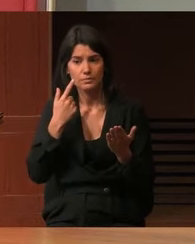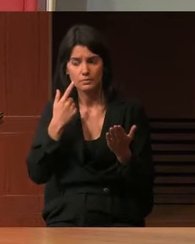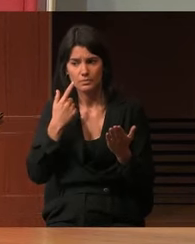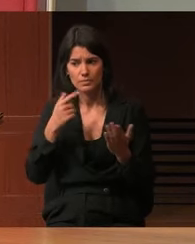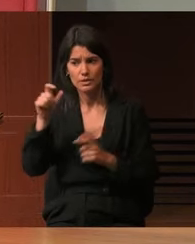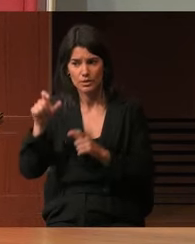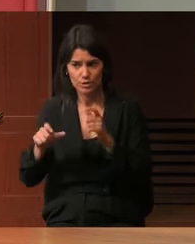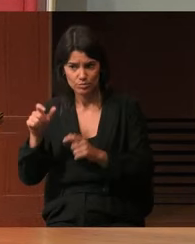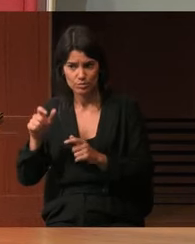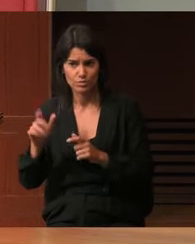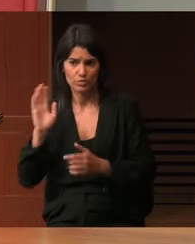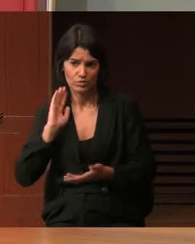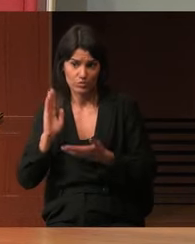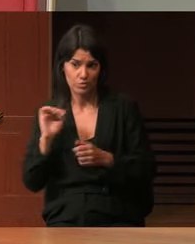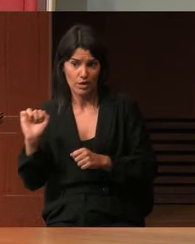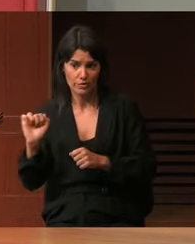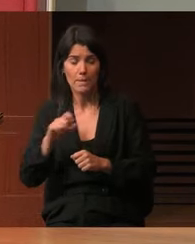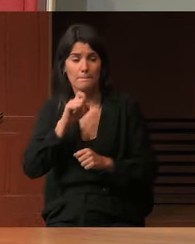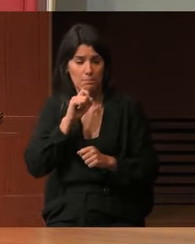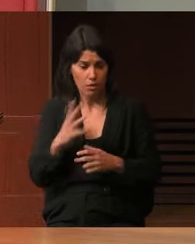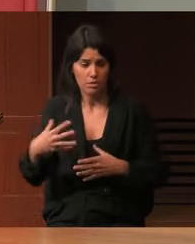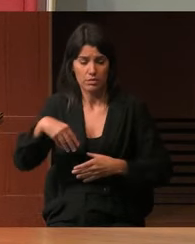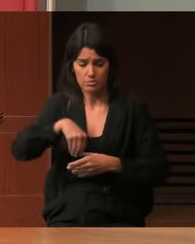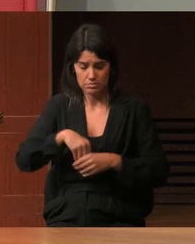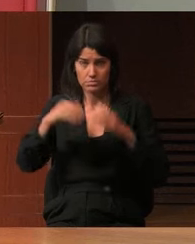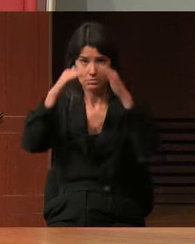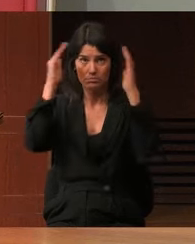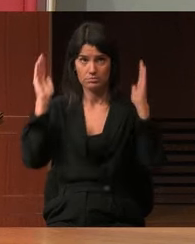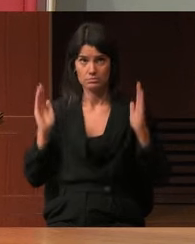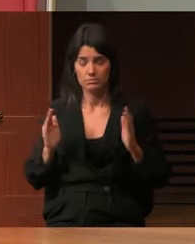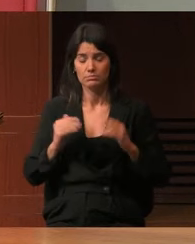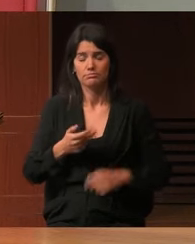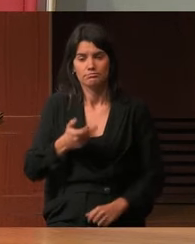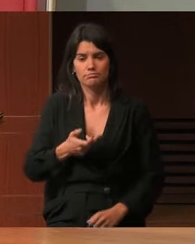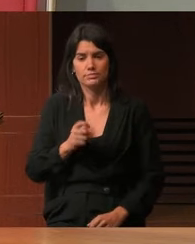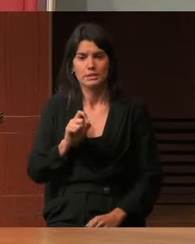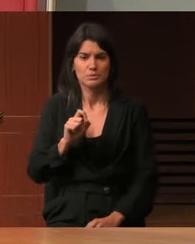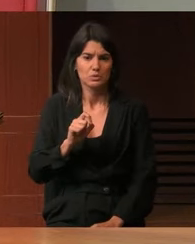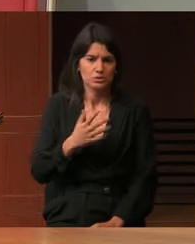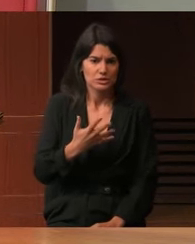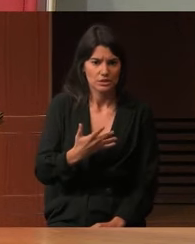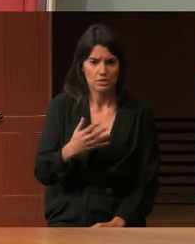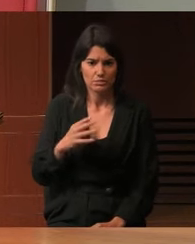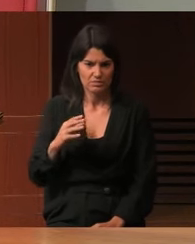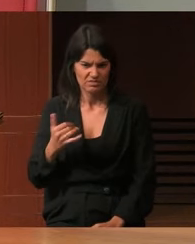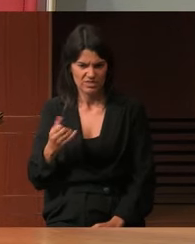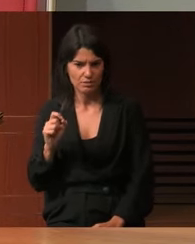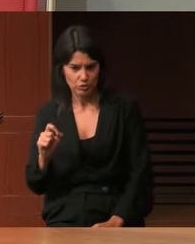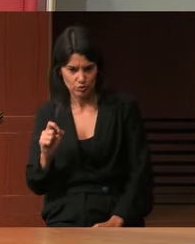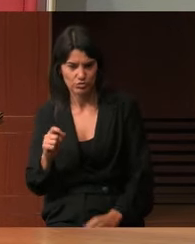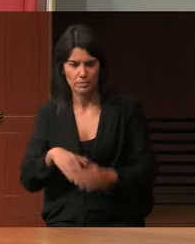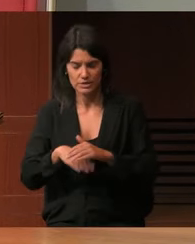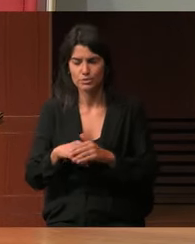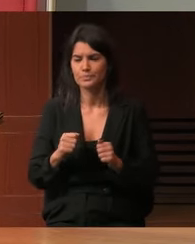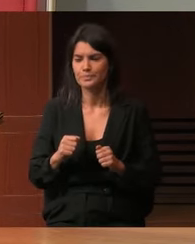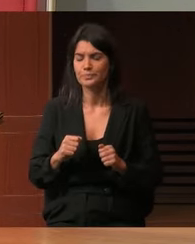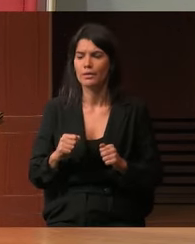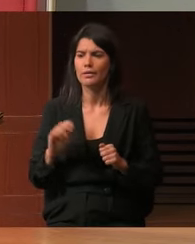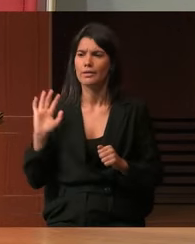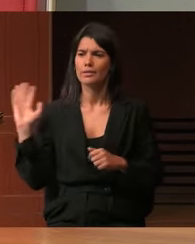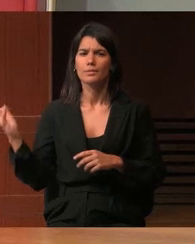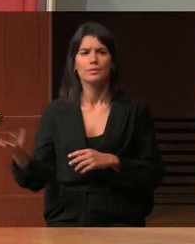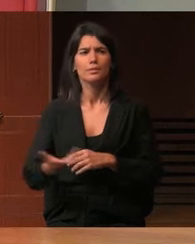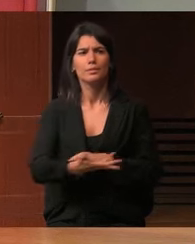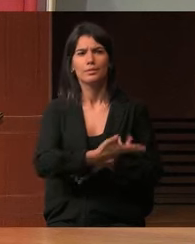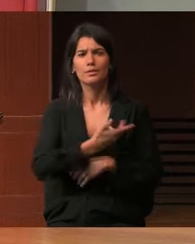do staff podem usar o ninho de meditação por períodos de 5 a 20 minutos. Num tablet dentro da cabina, há sons de fundo e